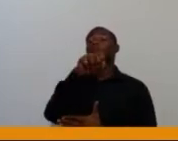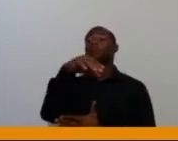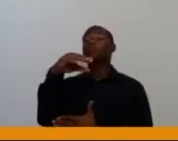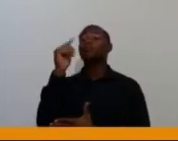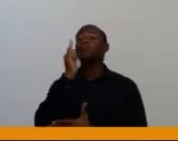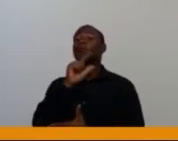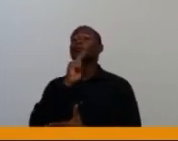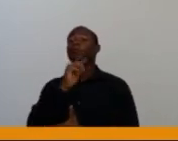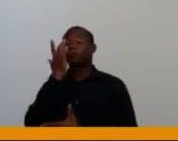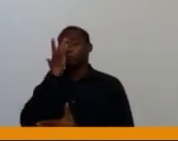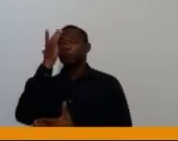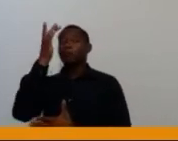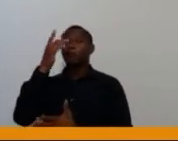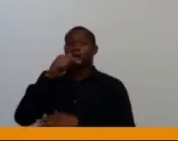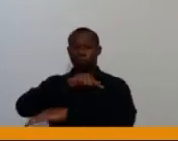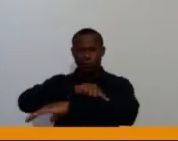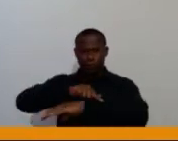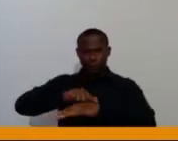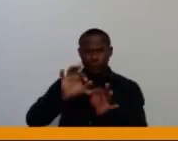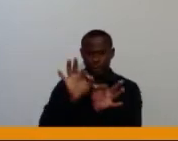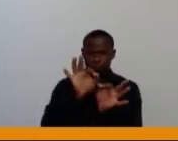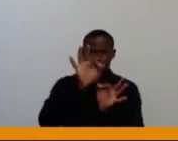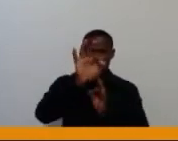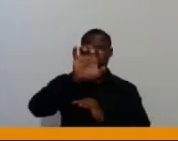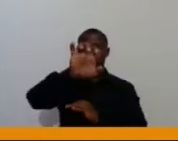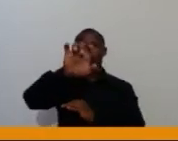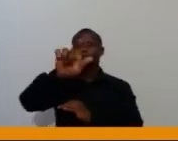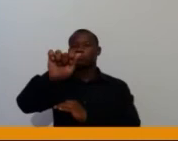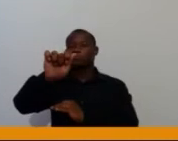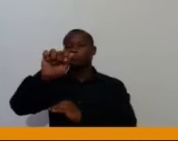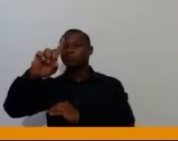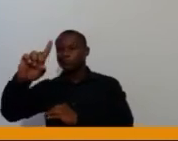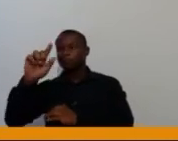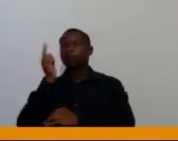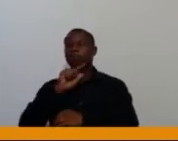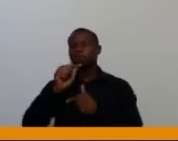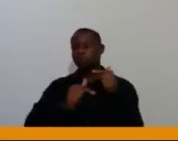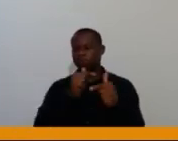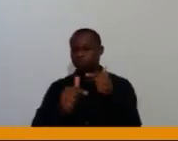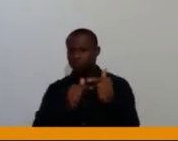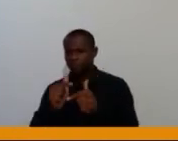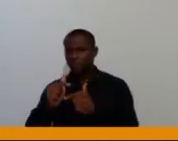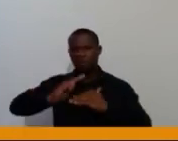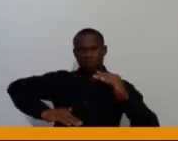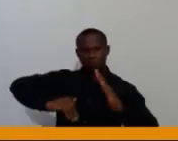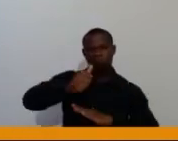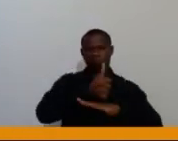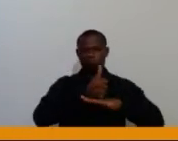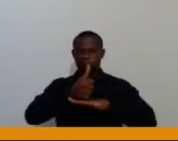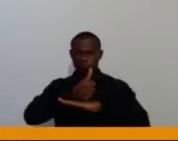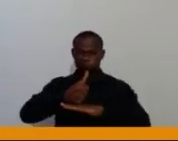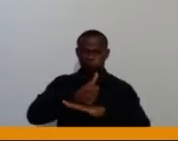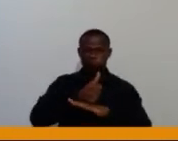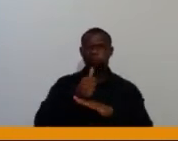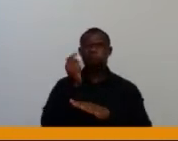educação continuada, especialmente para trabalhadores, né, para profissionais que já estão no mercado de trabalho,